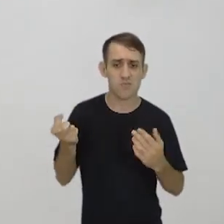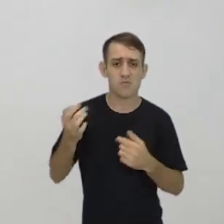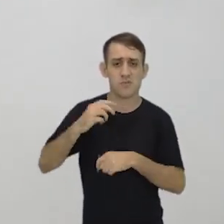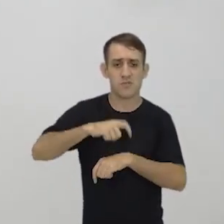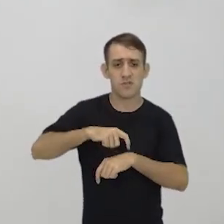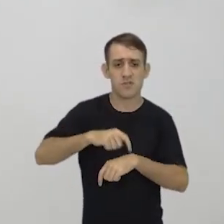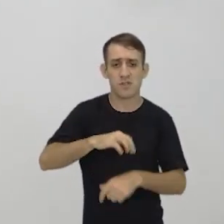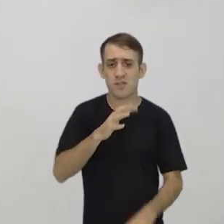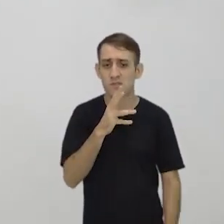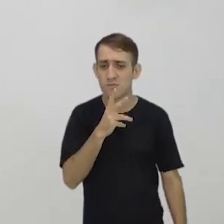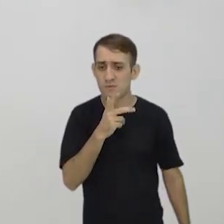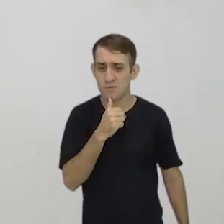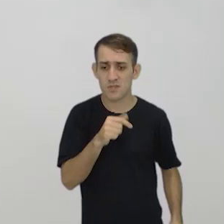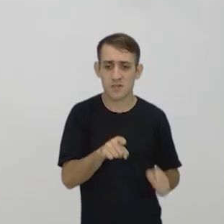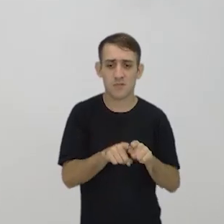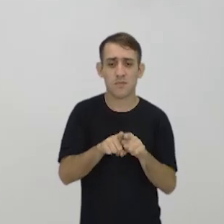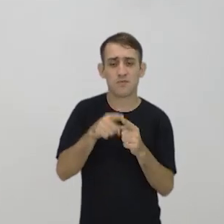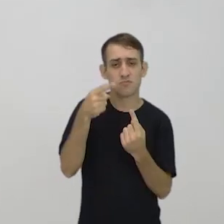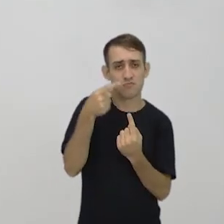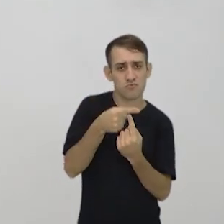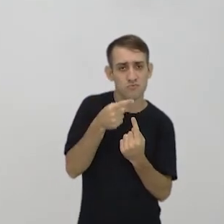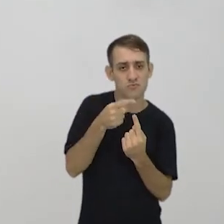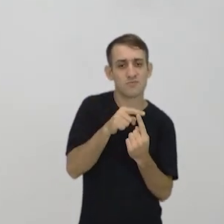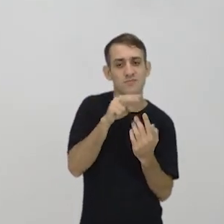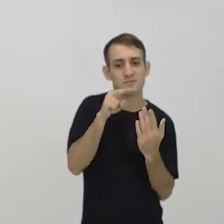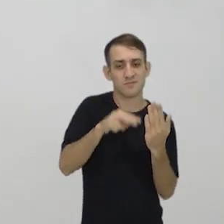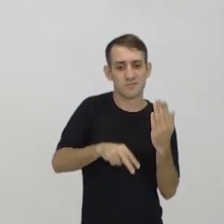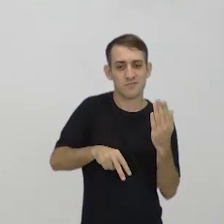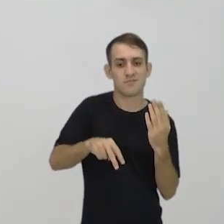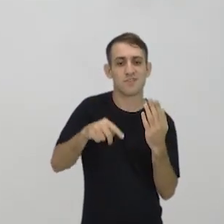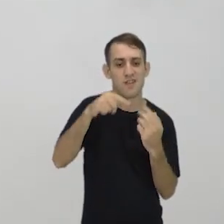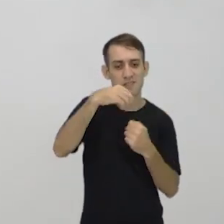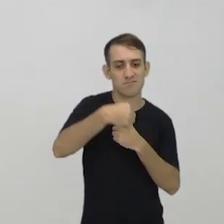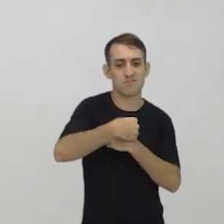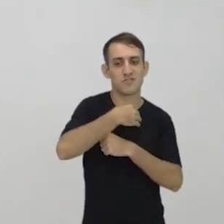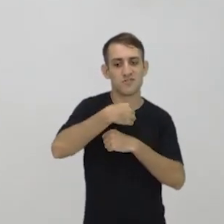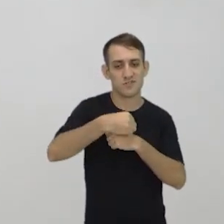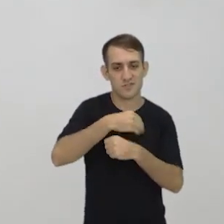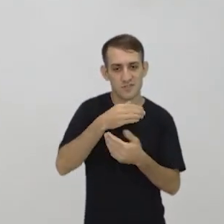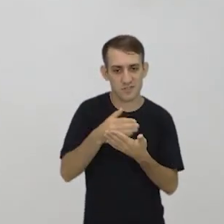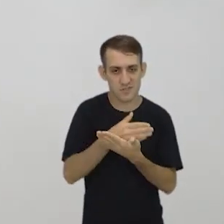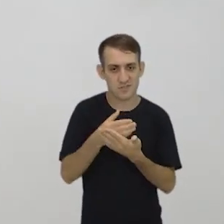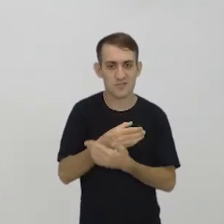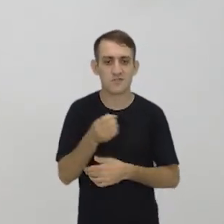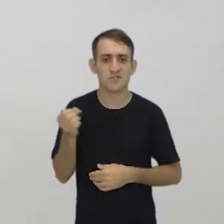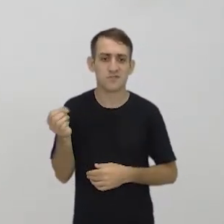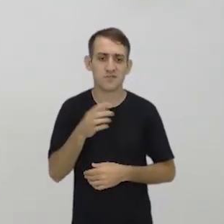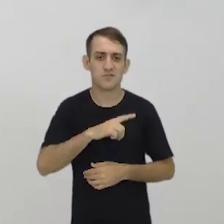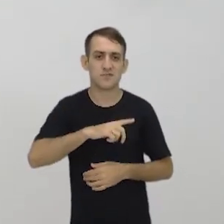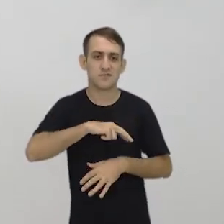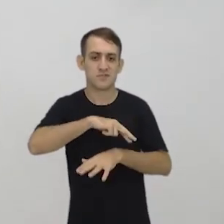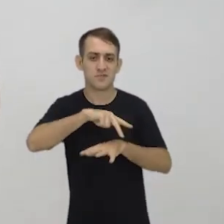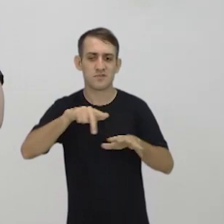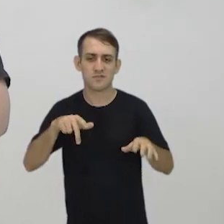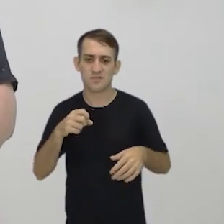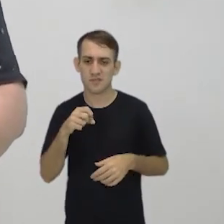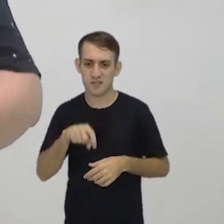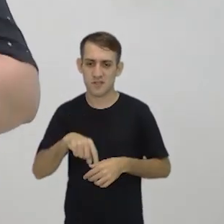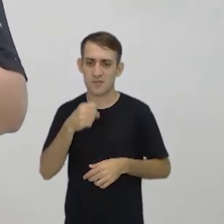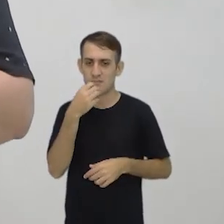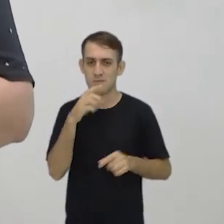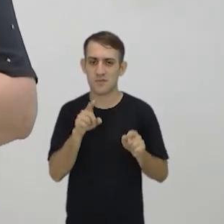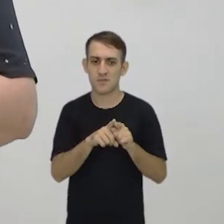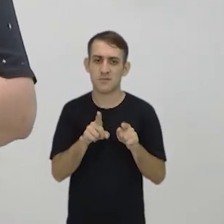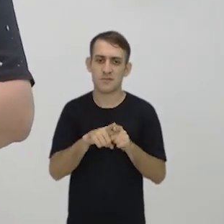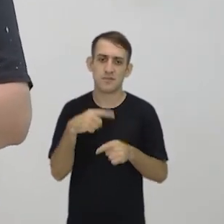demorou, o seu estilo de leitura, ele sugere livros novos, então existe tudo isso, né? É uma das vantagens. A